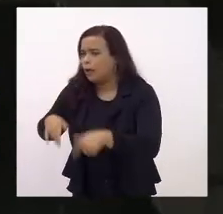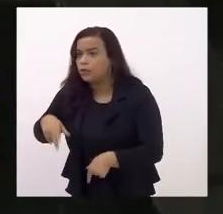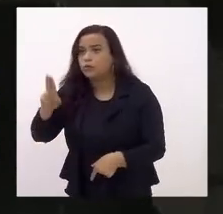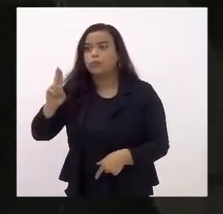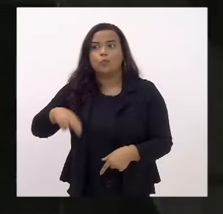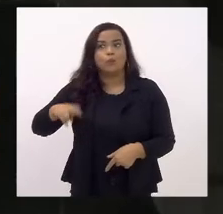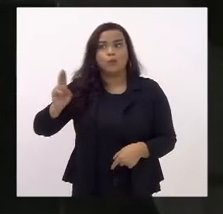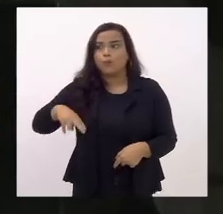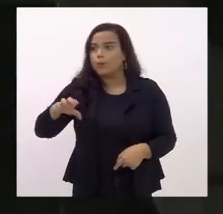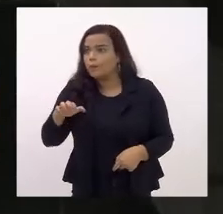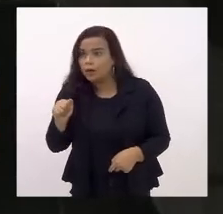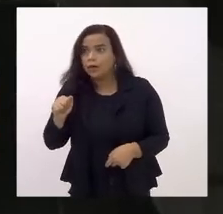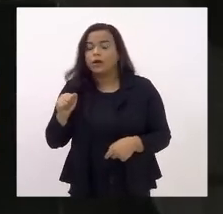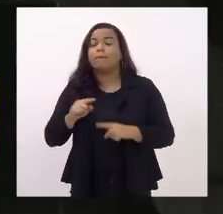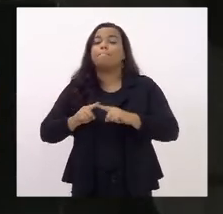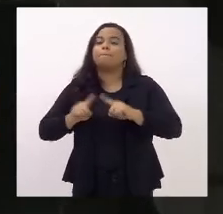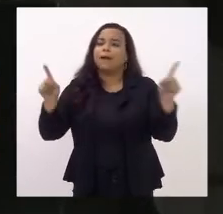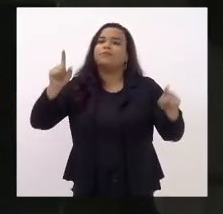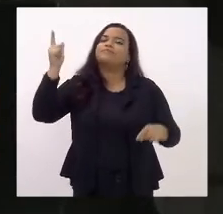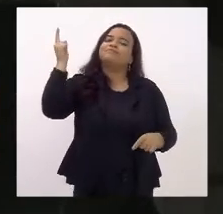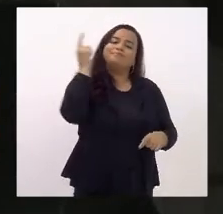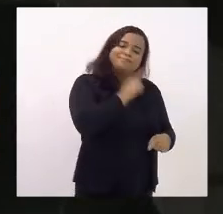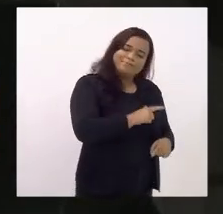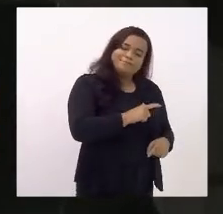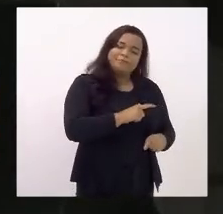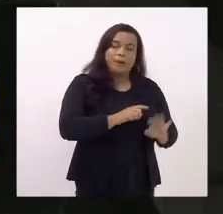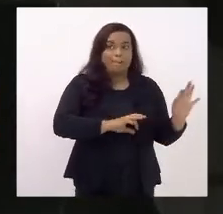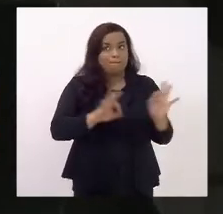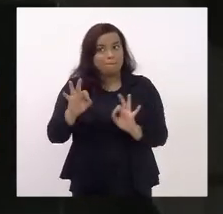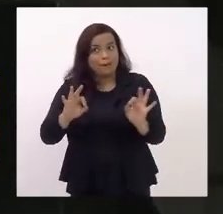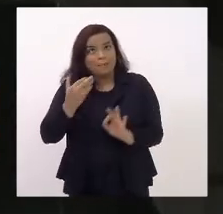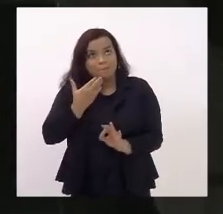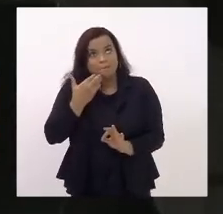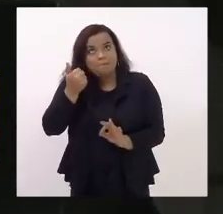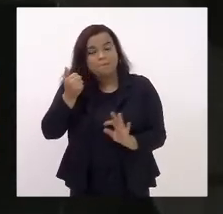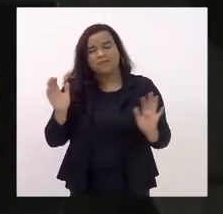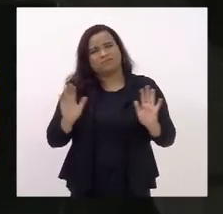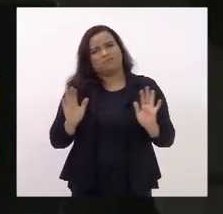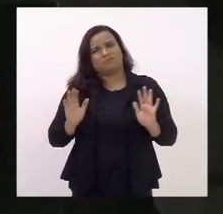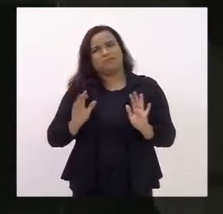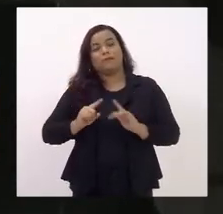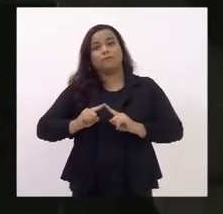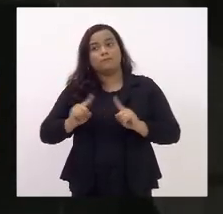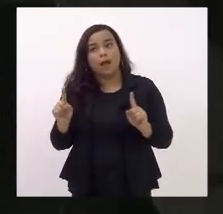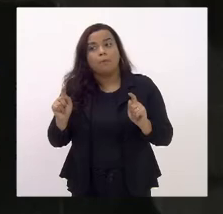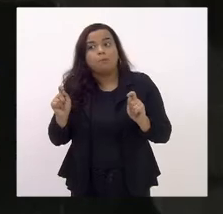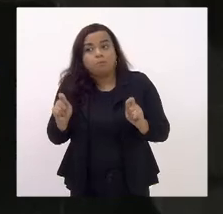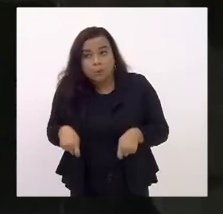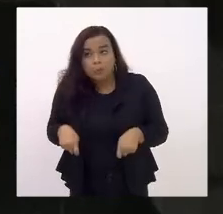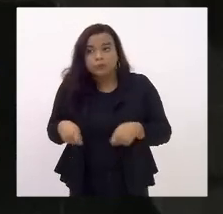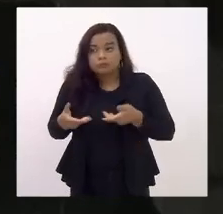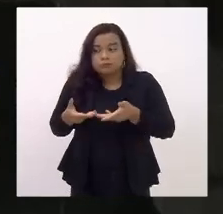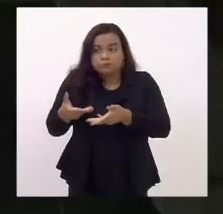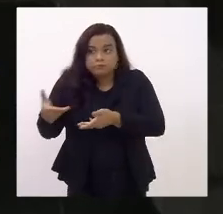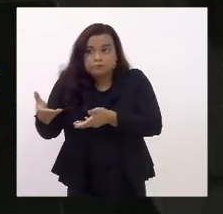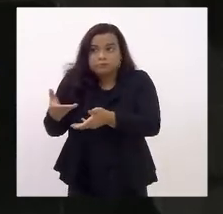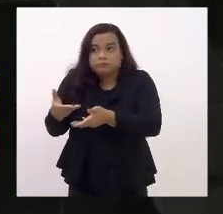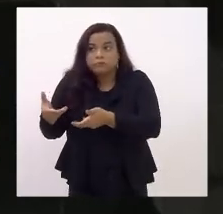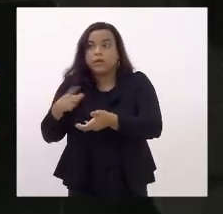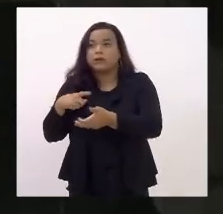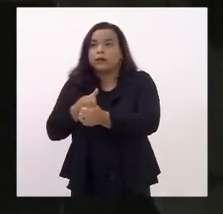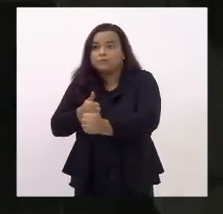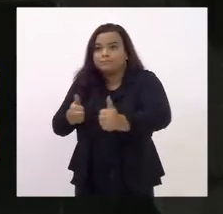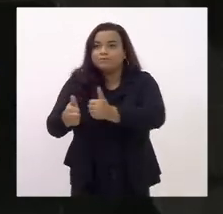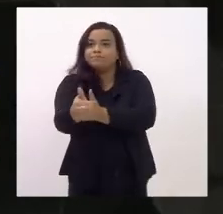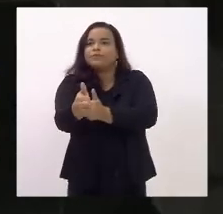de contas, culminaram, não no plano ideal, Tia Ju, mas no plano possível, com o protagonismo do